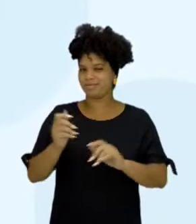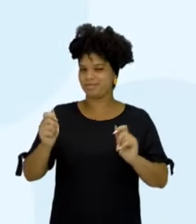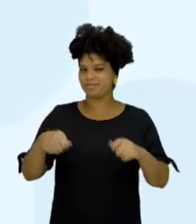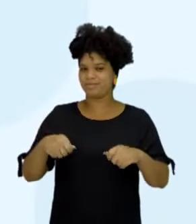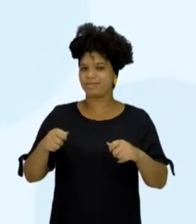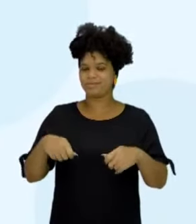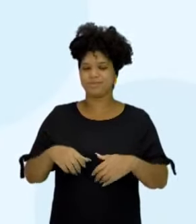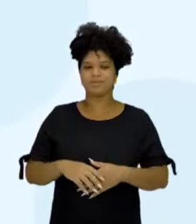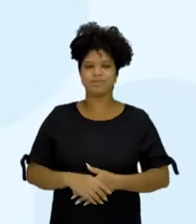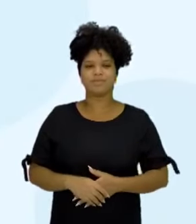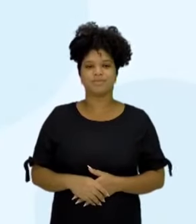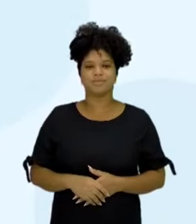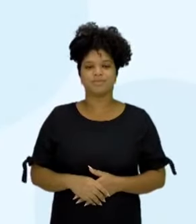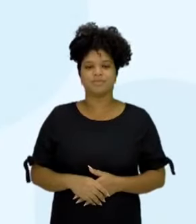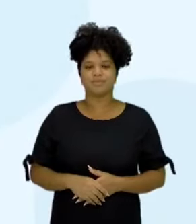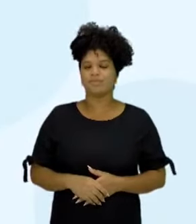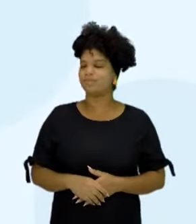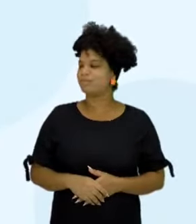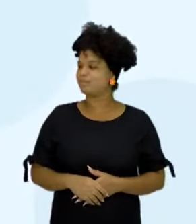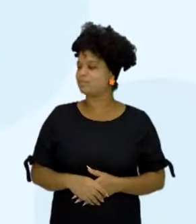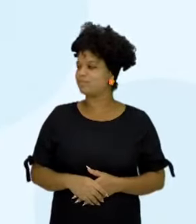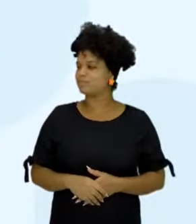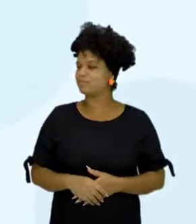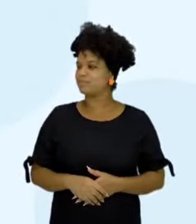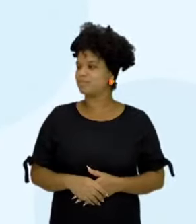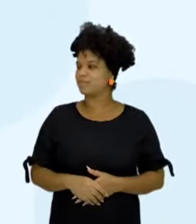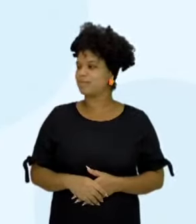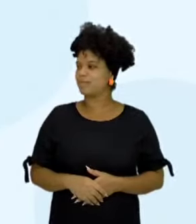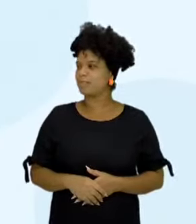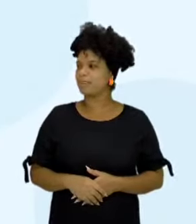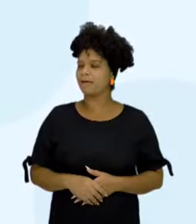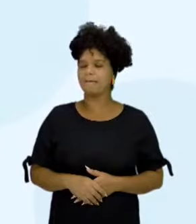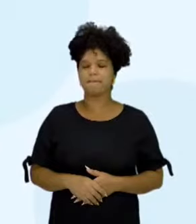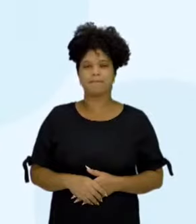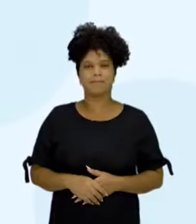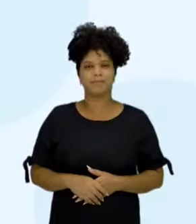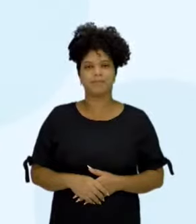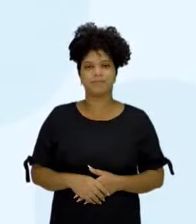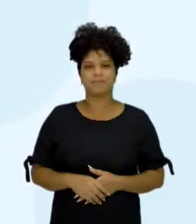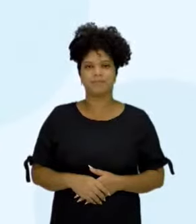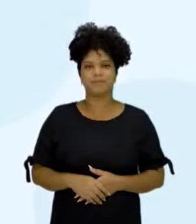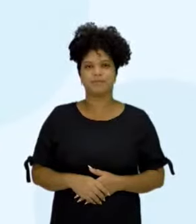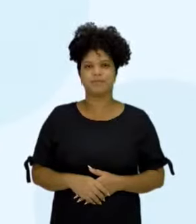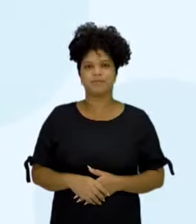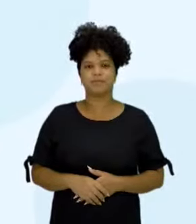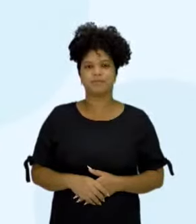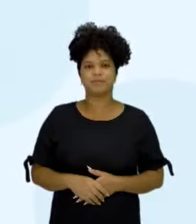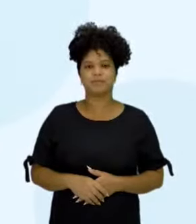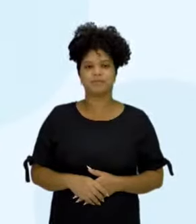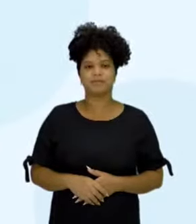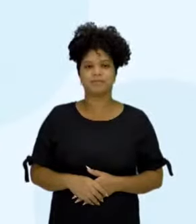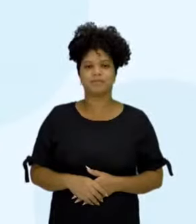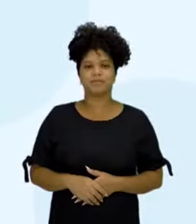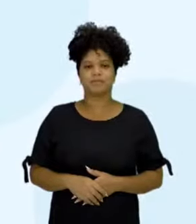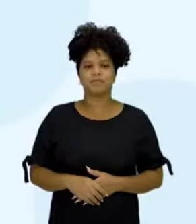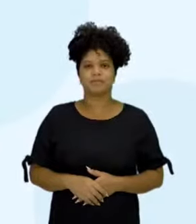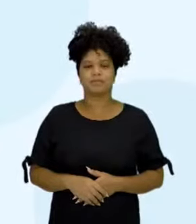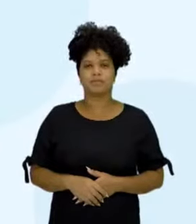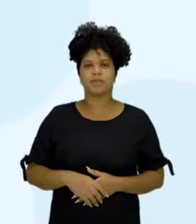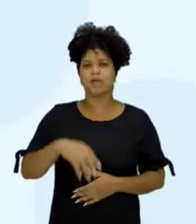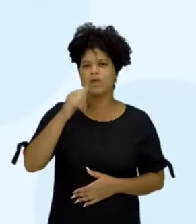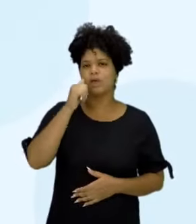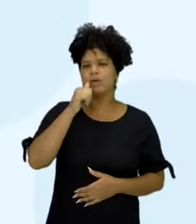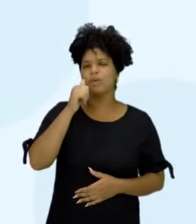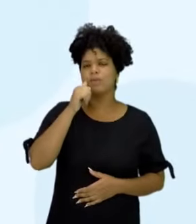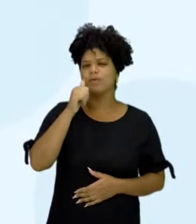que vocês respondessem na nossa enquete. Do you know when women, né? Quando as mulheres,